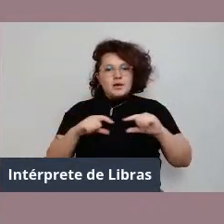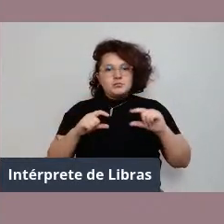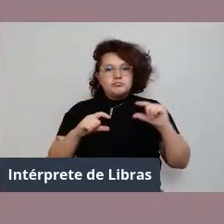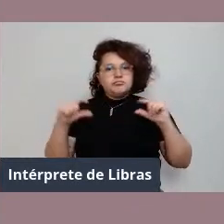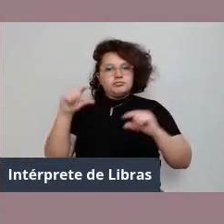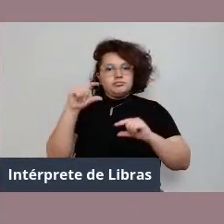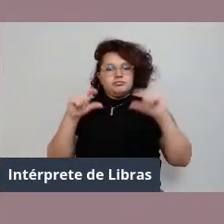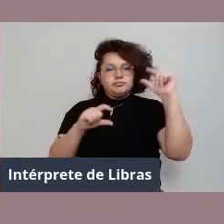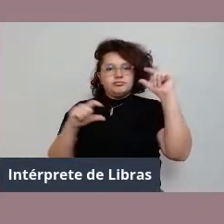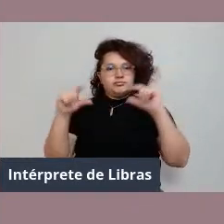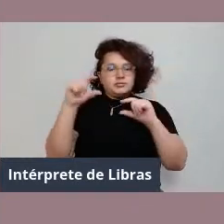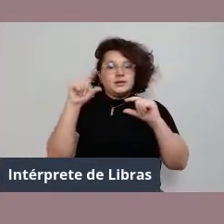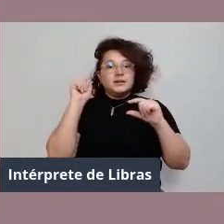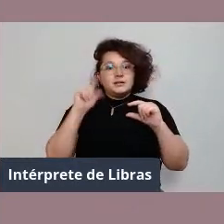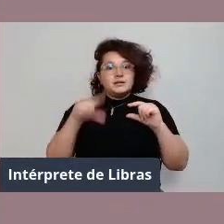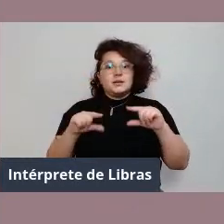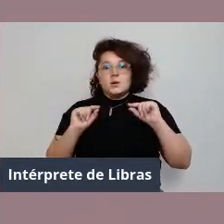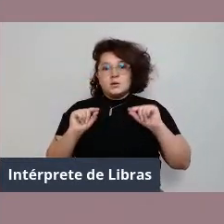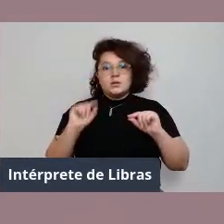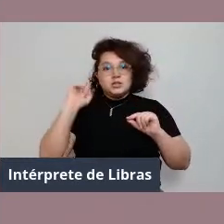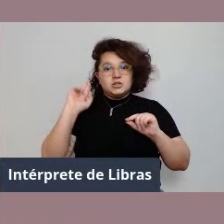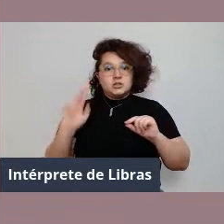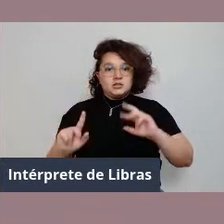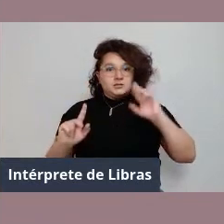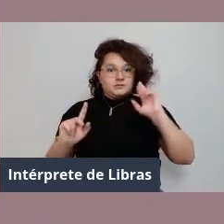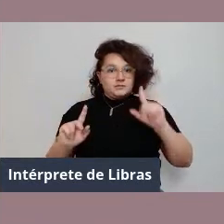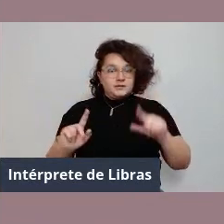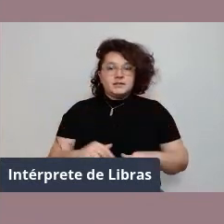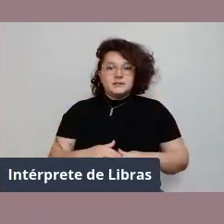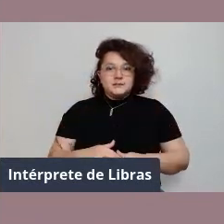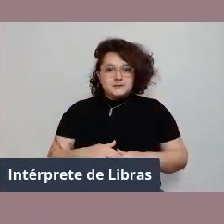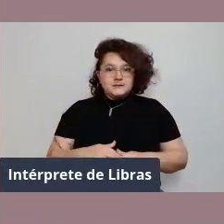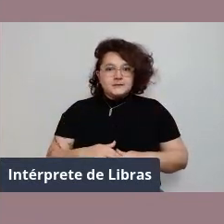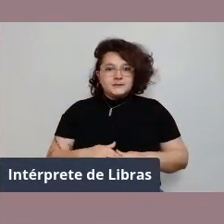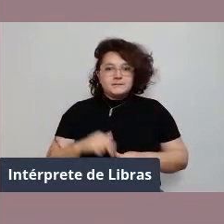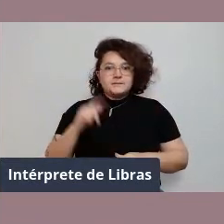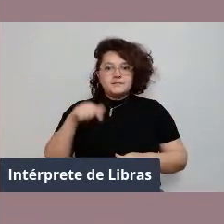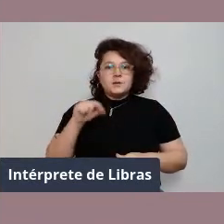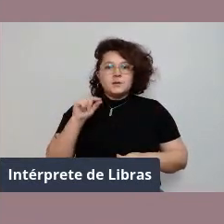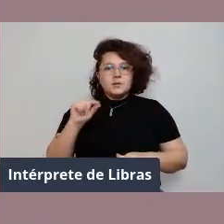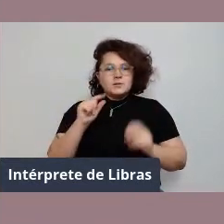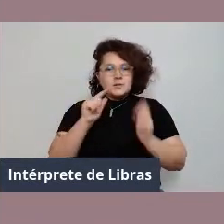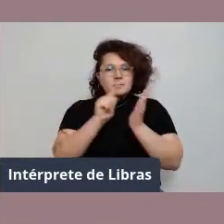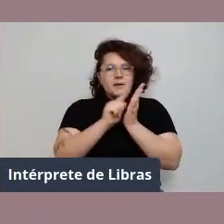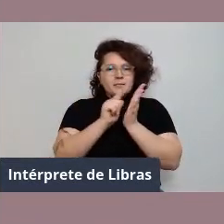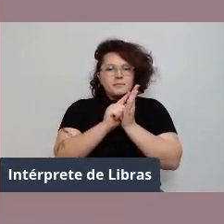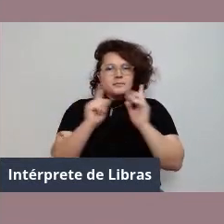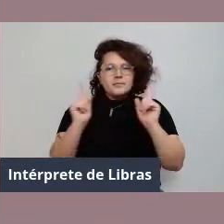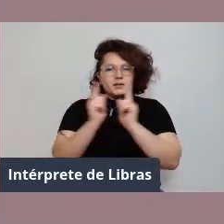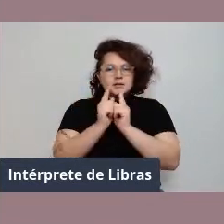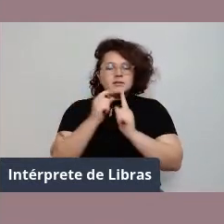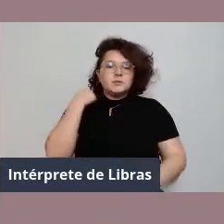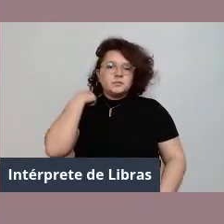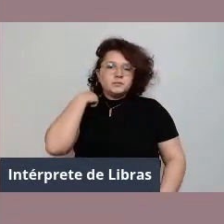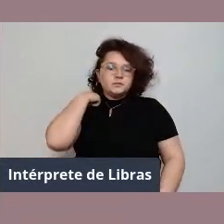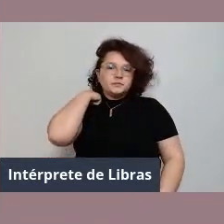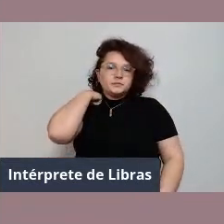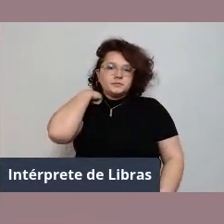que são de ordens muito diferentes, que estão em papeizinhos, né, como a Elisama mostrou muito bem.